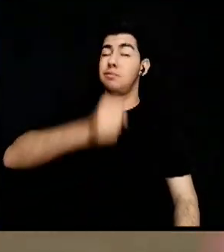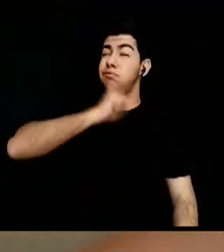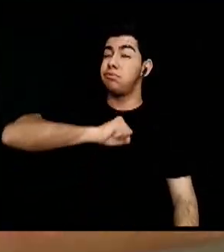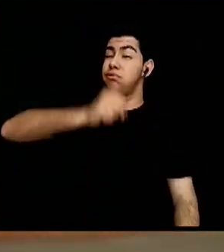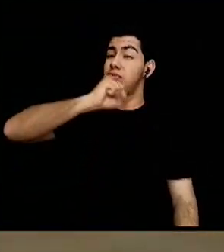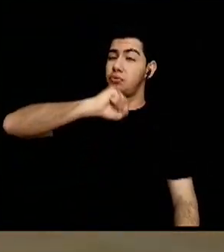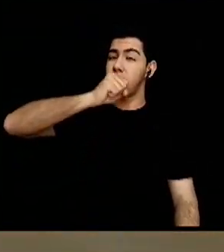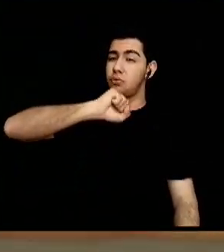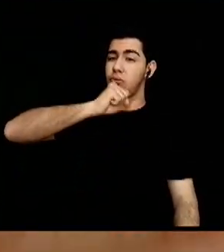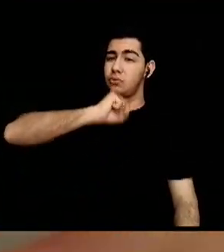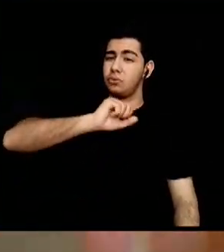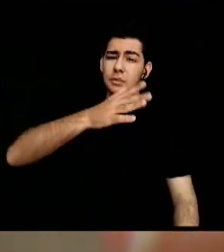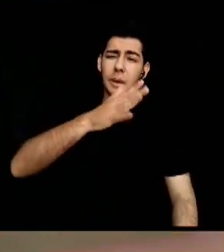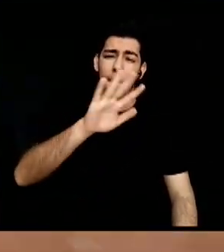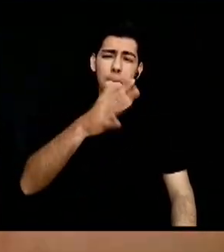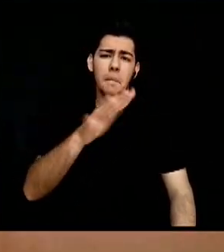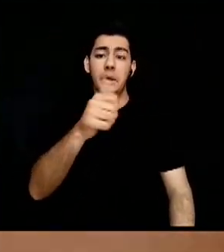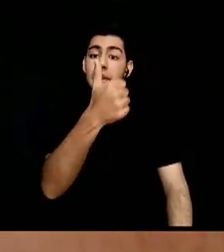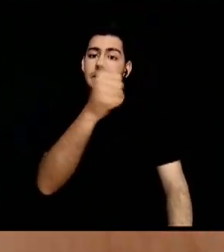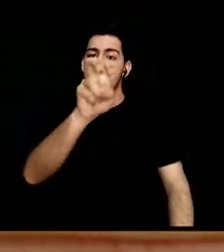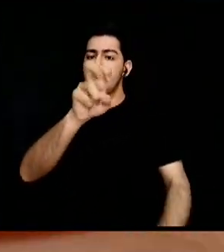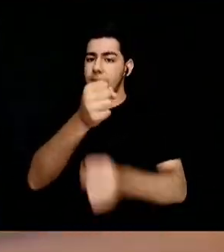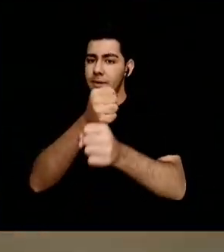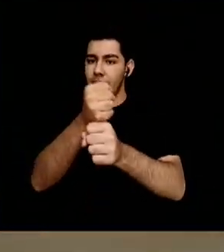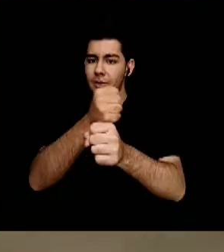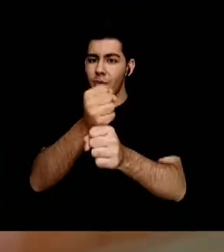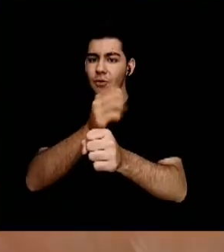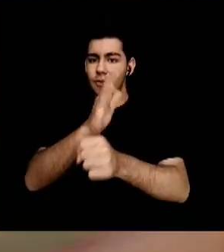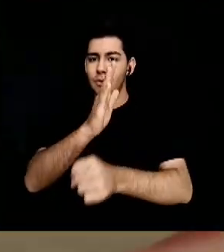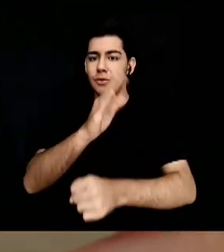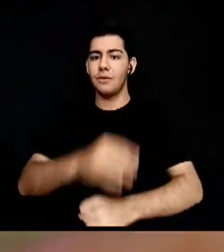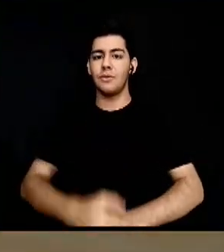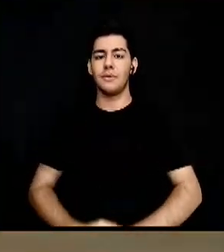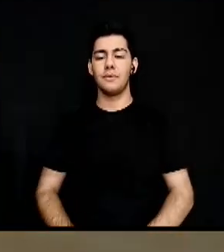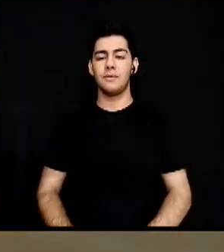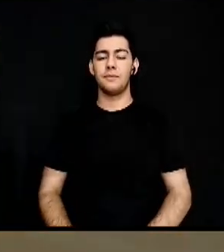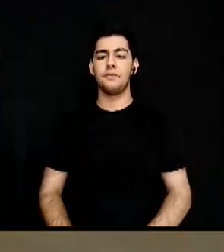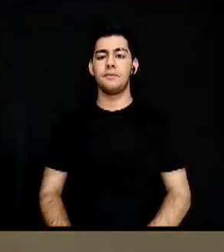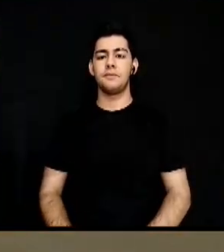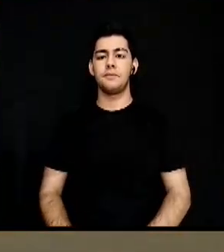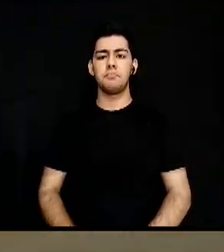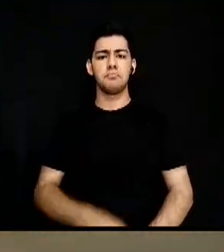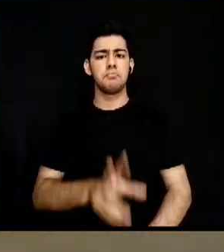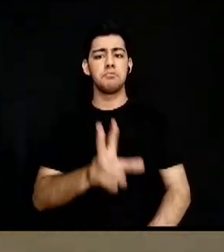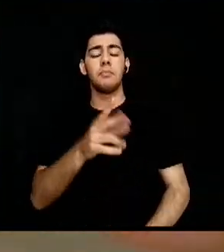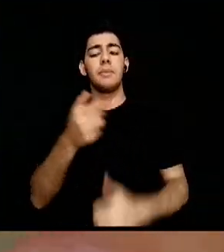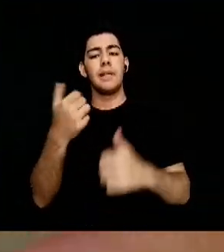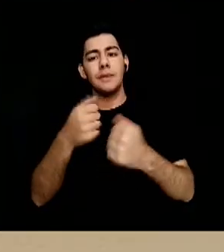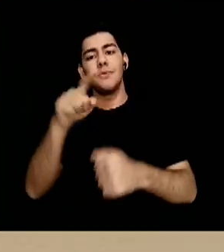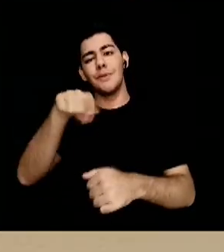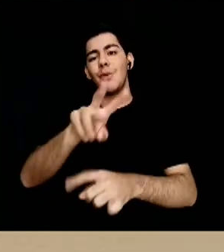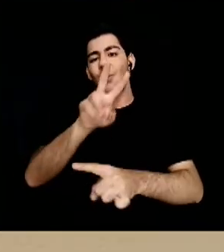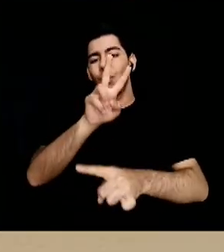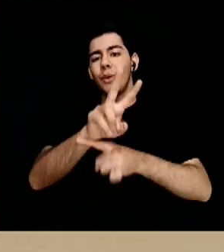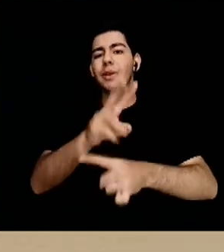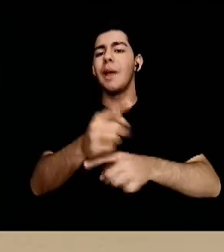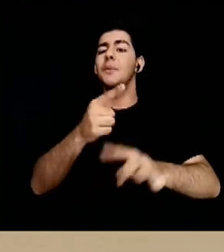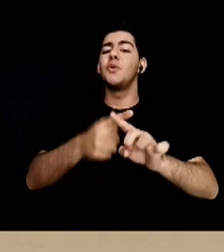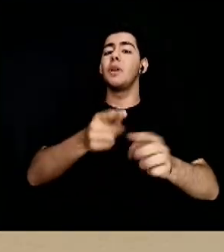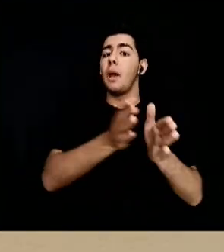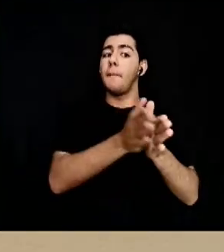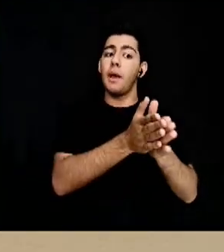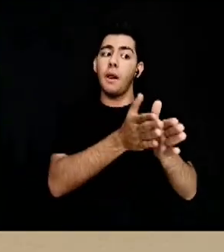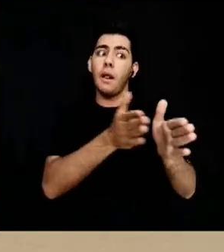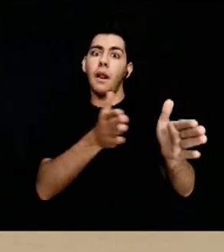pelo menos uns 15 anos. Caramba, dura bem, hein? Dura bem. Você cuidando bem dela, ela dura super bem, tá? Eu vou